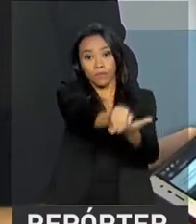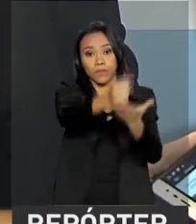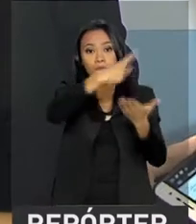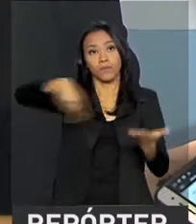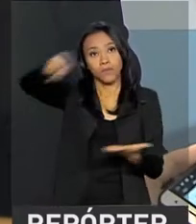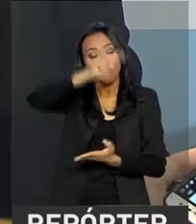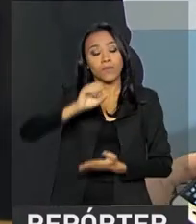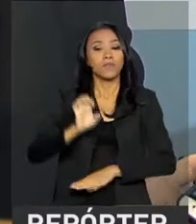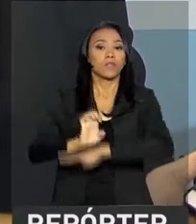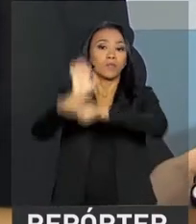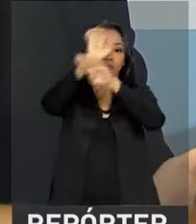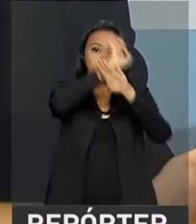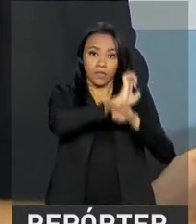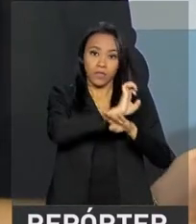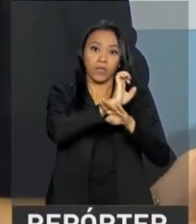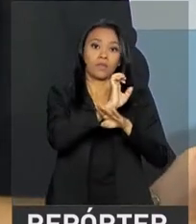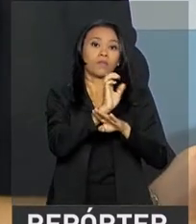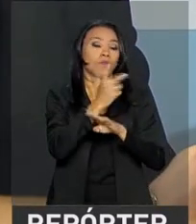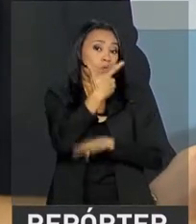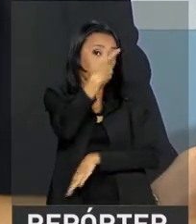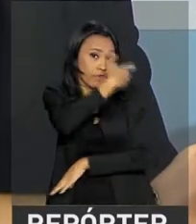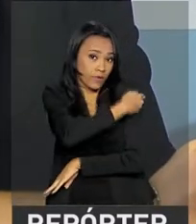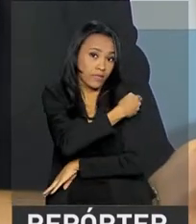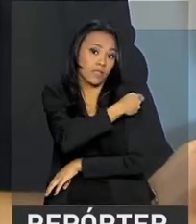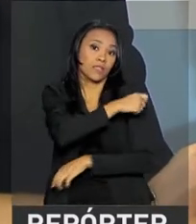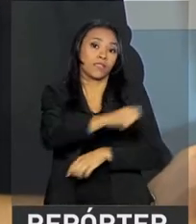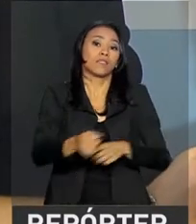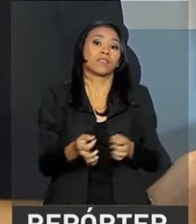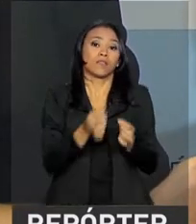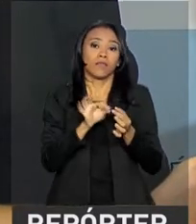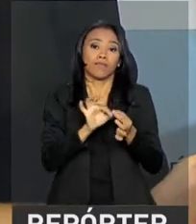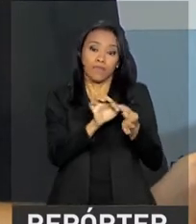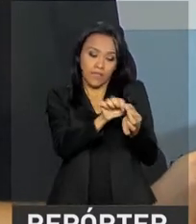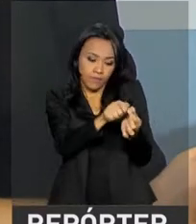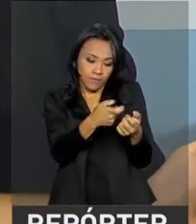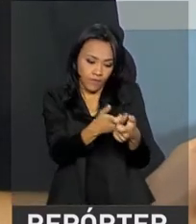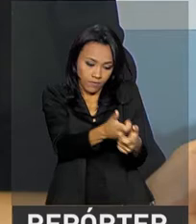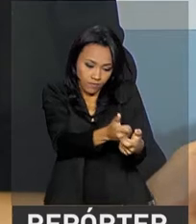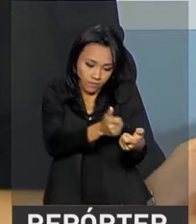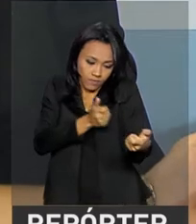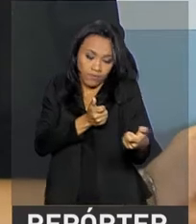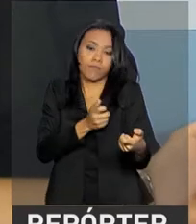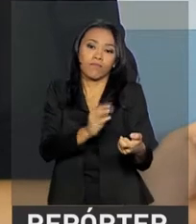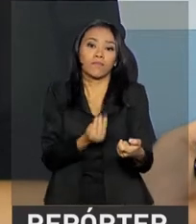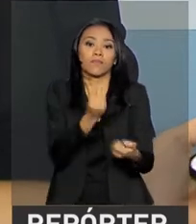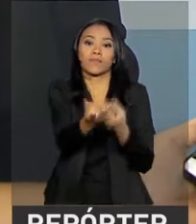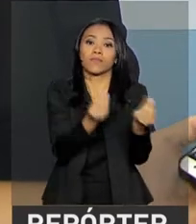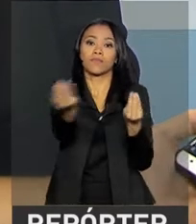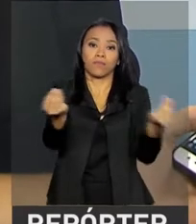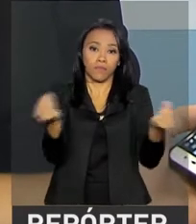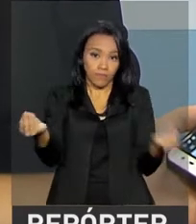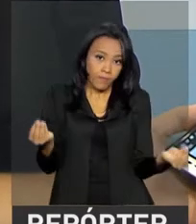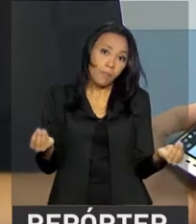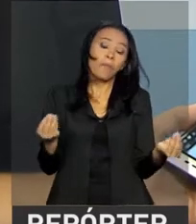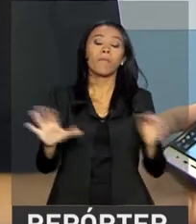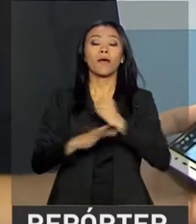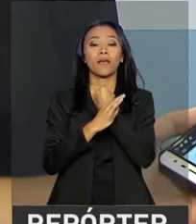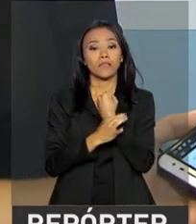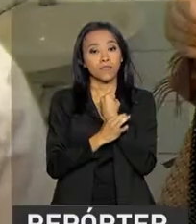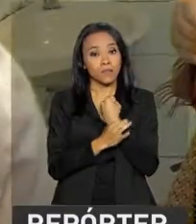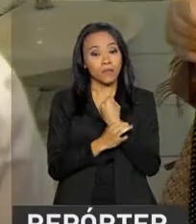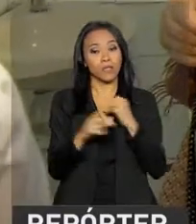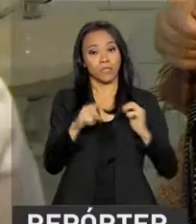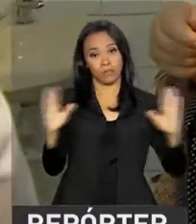fornecimento de vacina e se lindas e em quantidade suficiente para atender e garantir este período